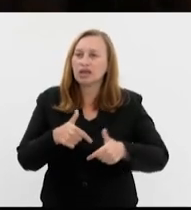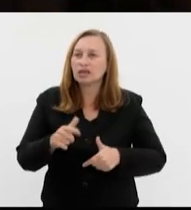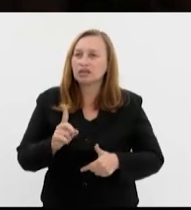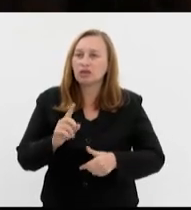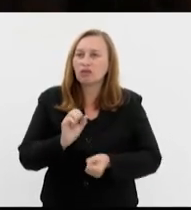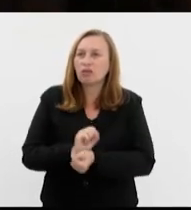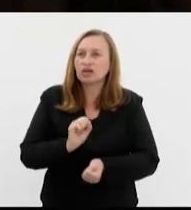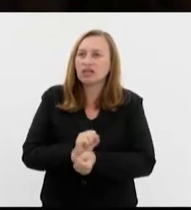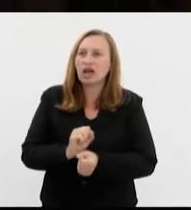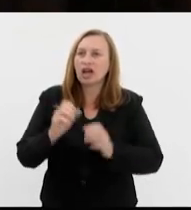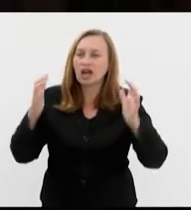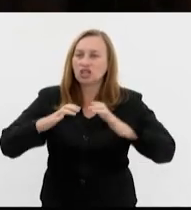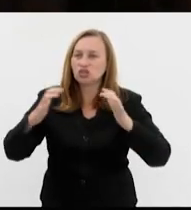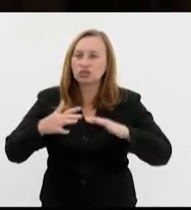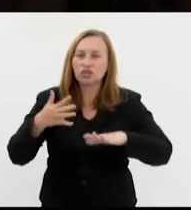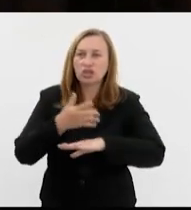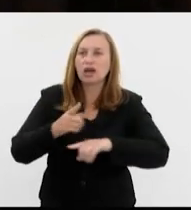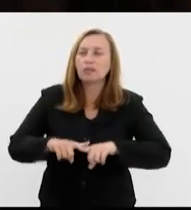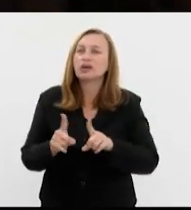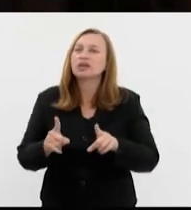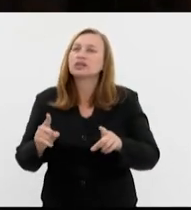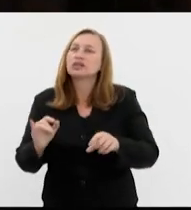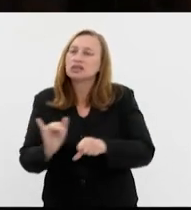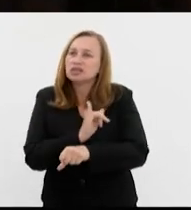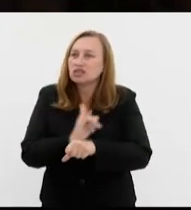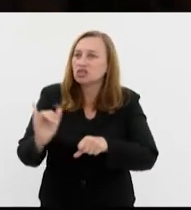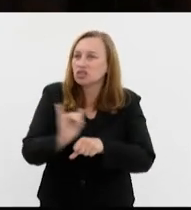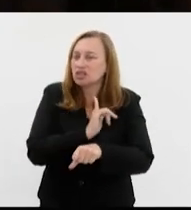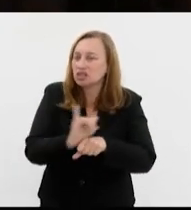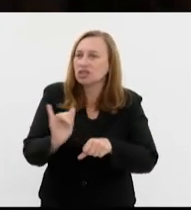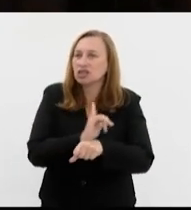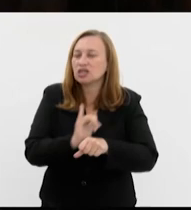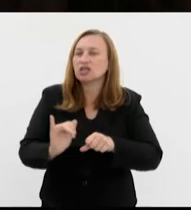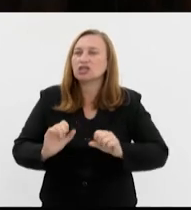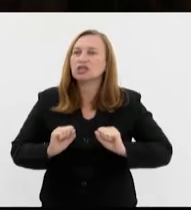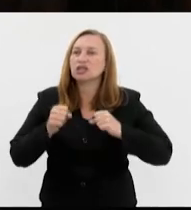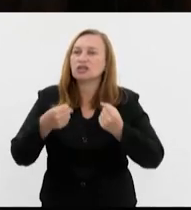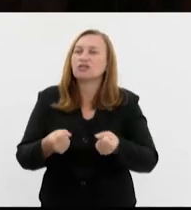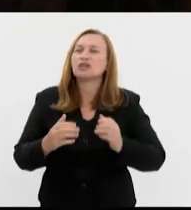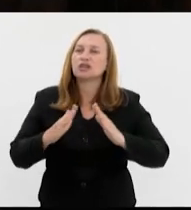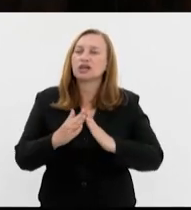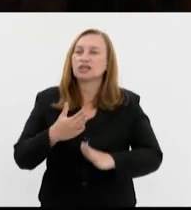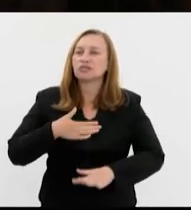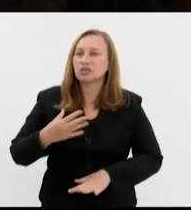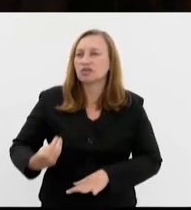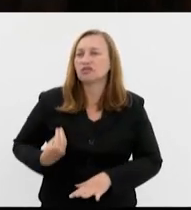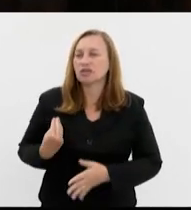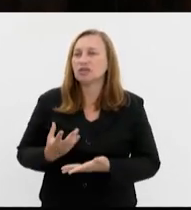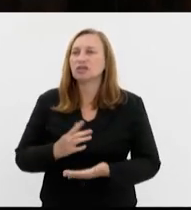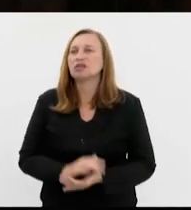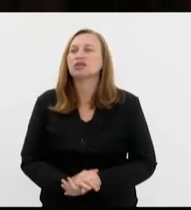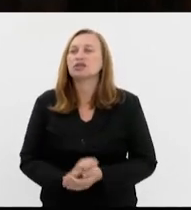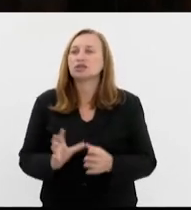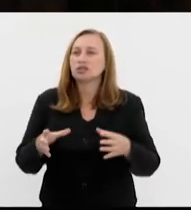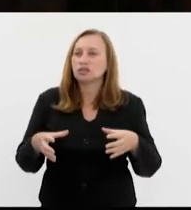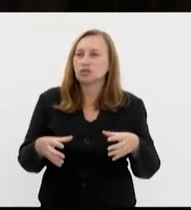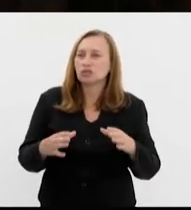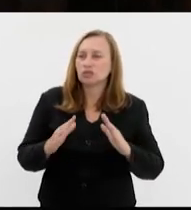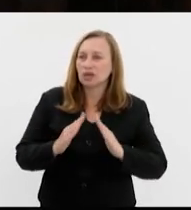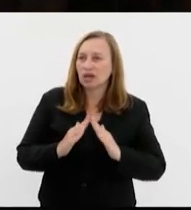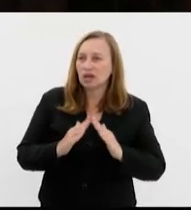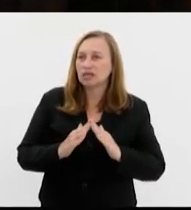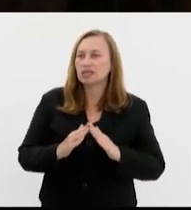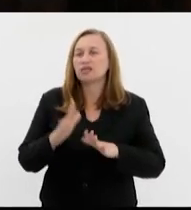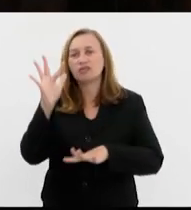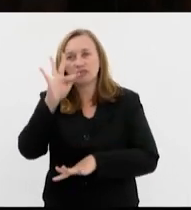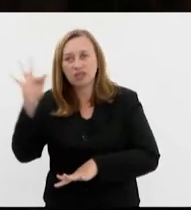tragédia chegar, mas também na articulação, na defesa do Minha Casa Minha Vida e na fiscalização desses conjuntos habitacionais, sejam